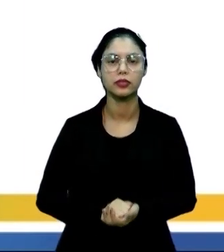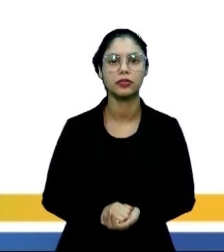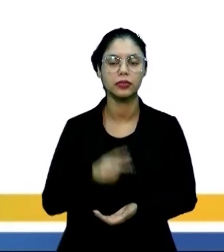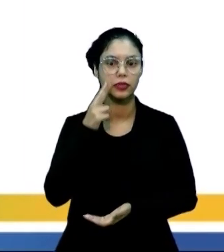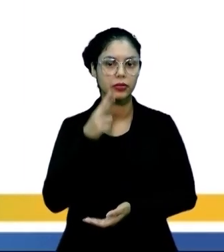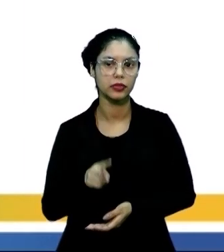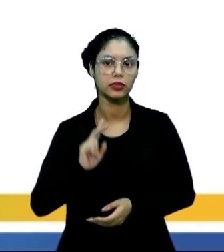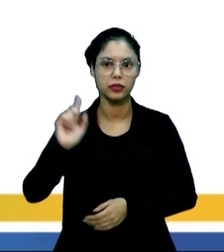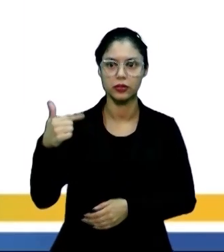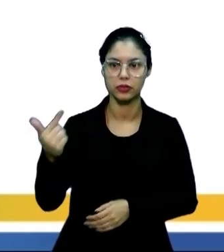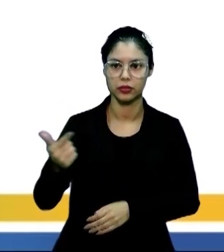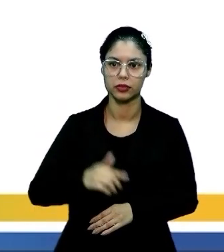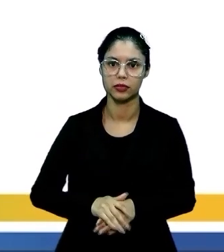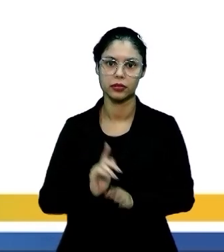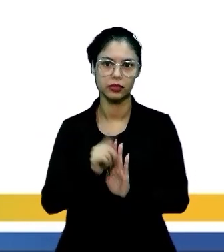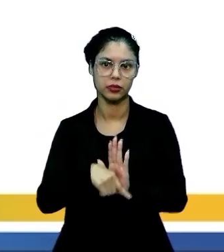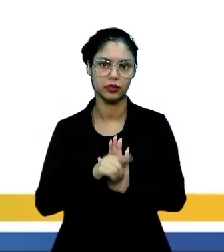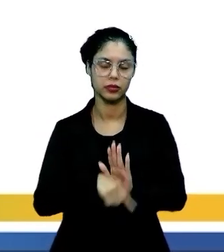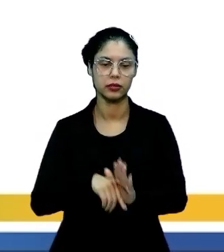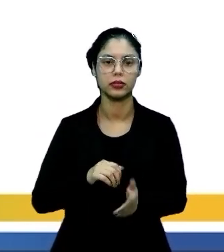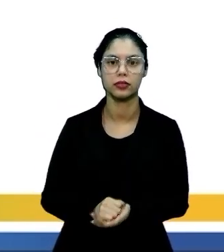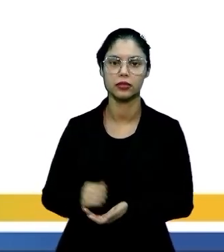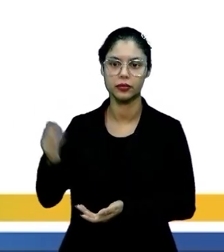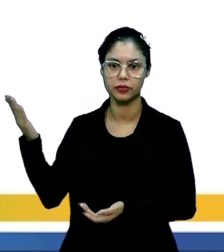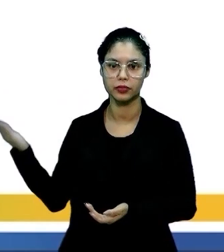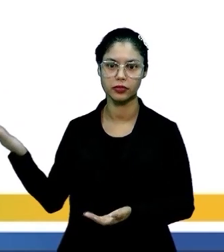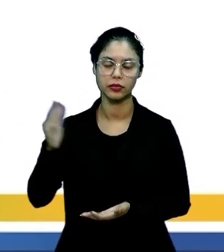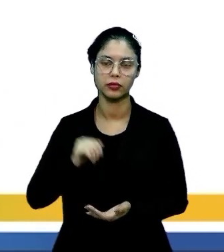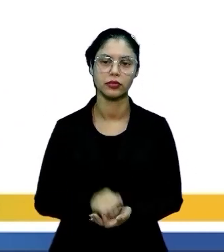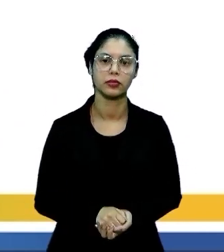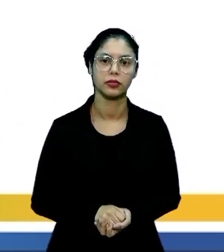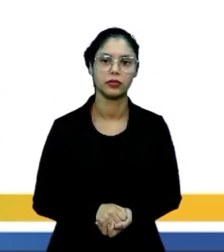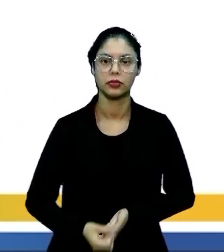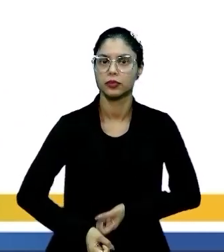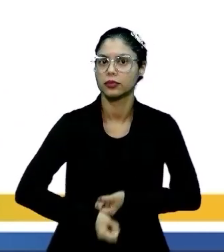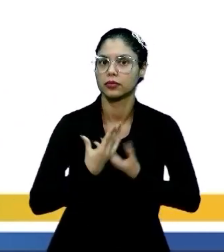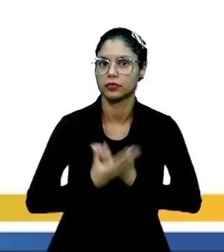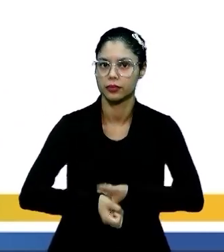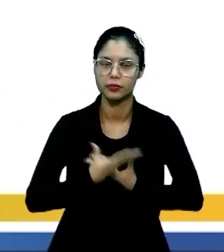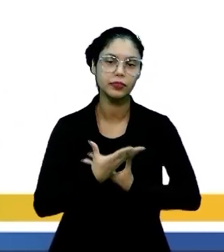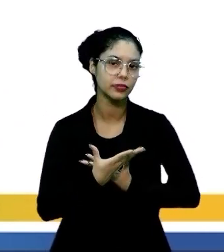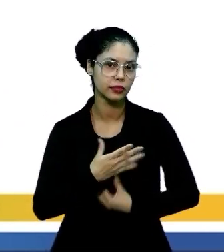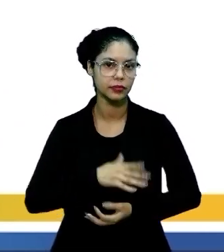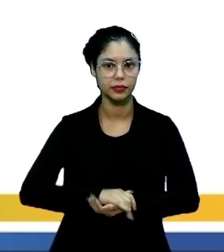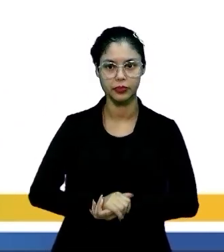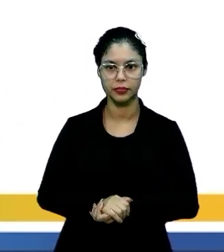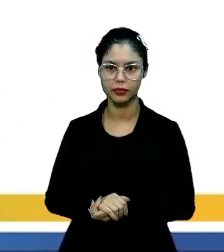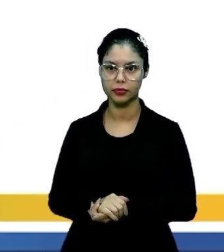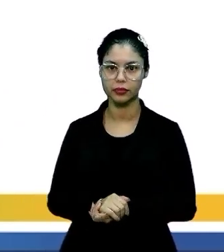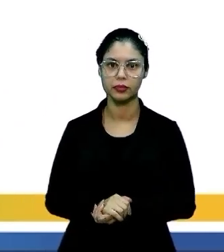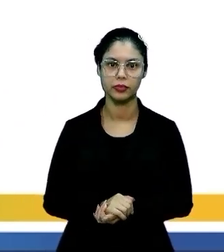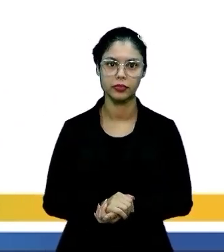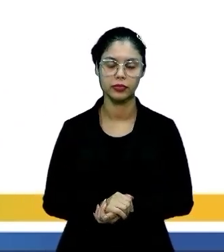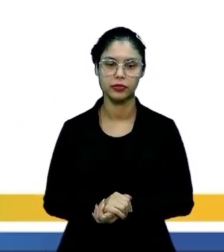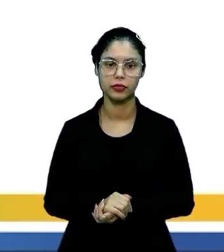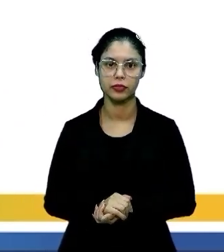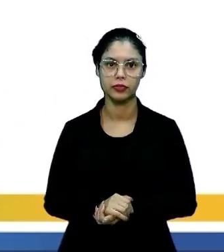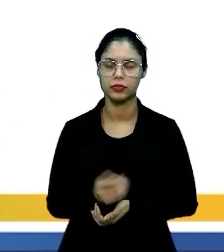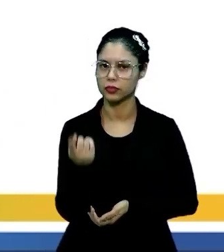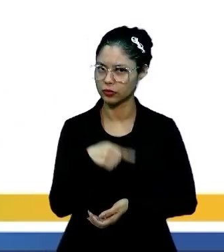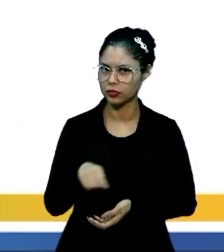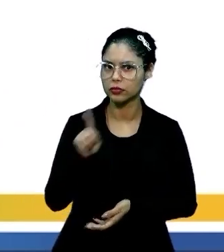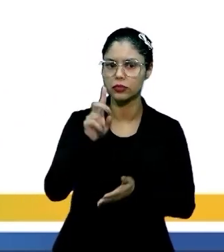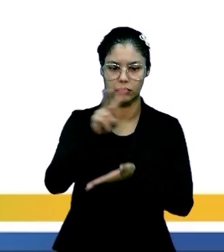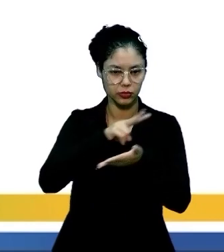vamos ver o próximo gênero, textual genre, chamado poem, que é o poema. Ok? Nós não vamos